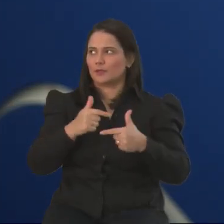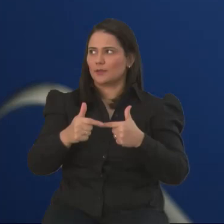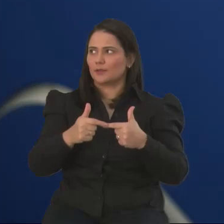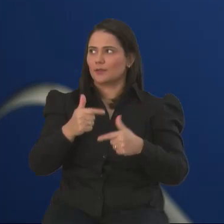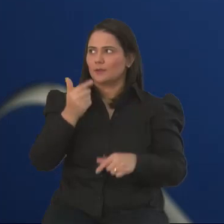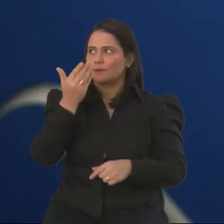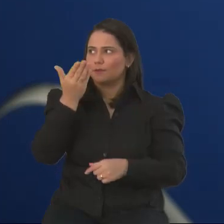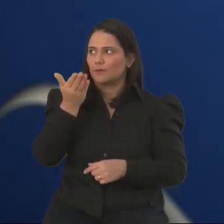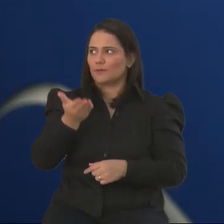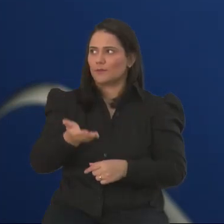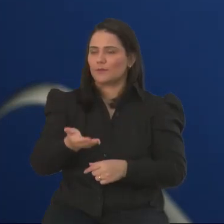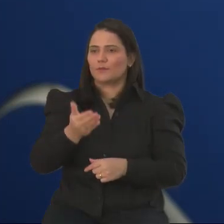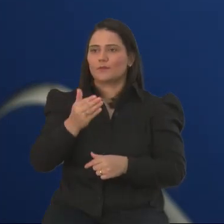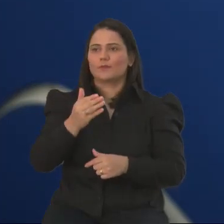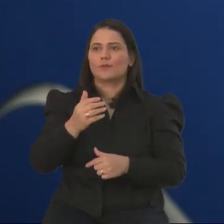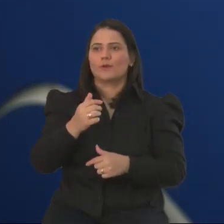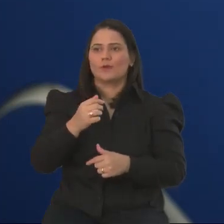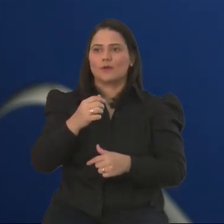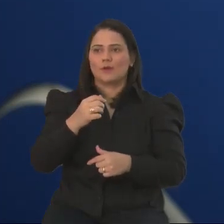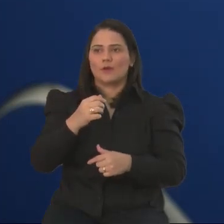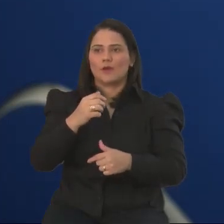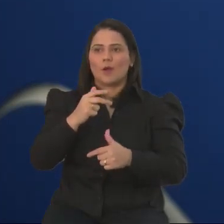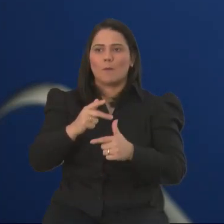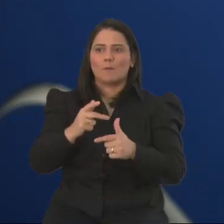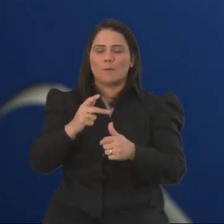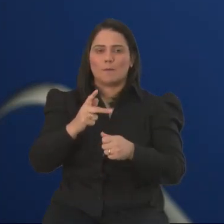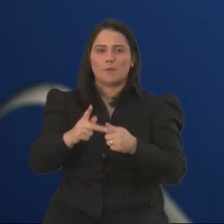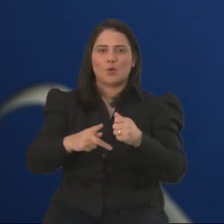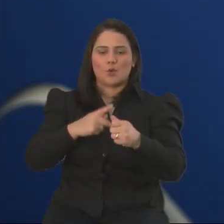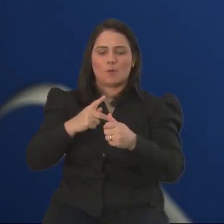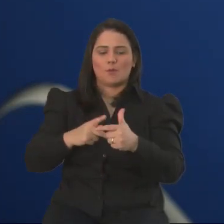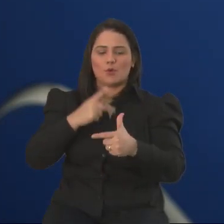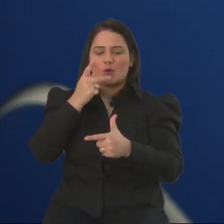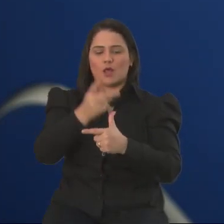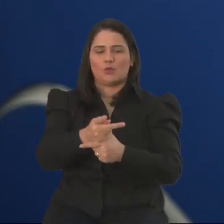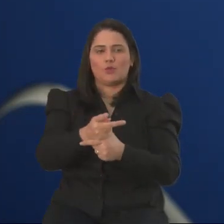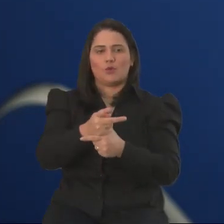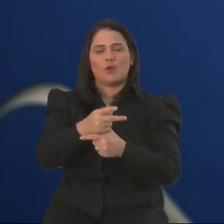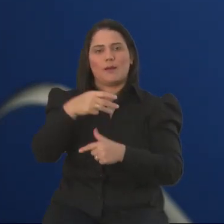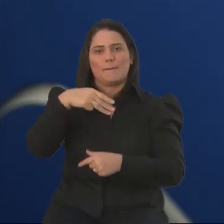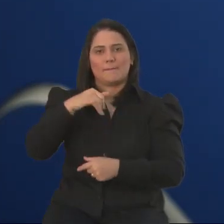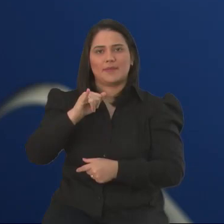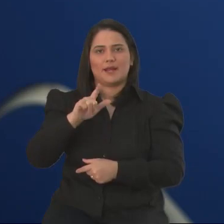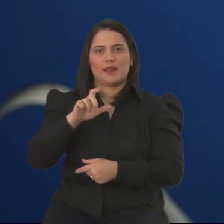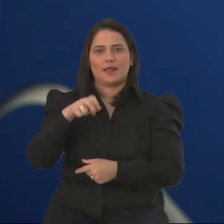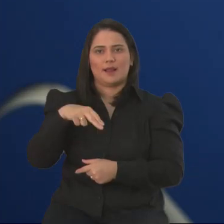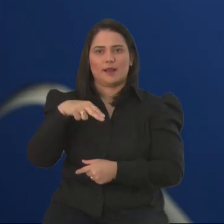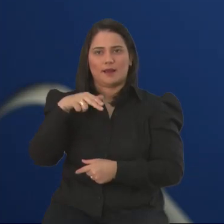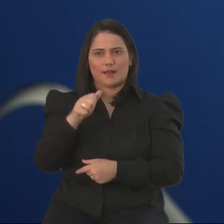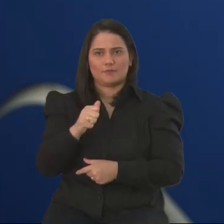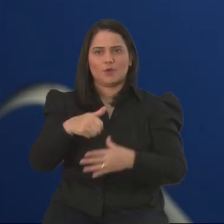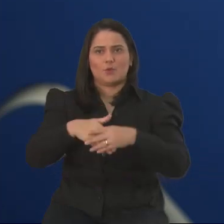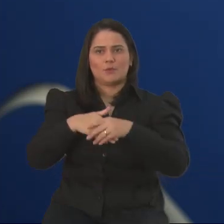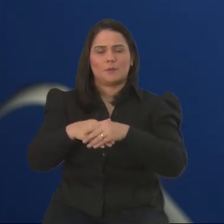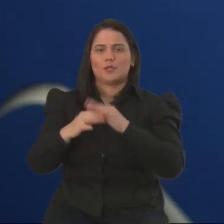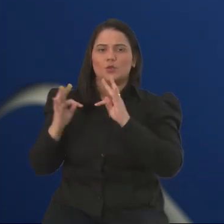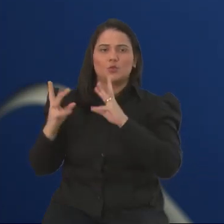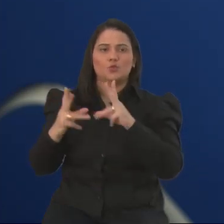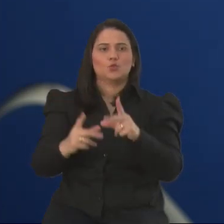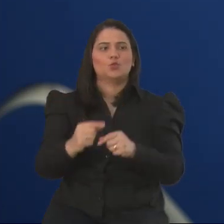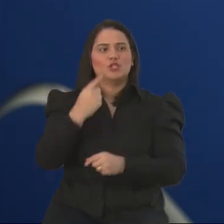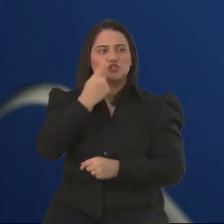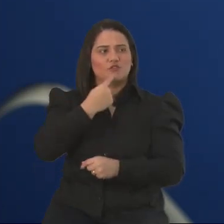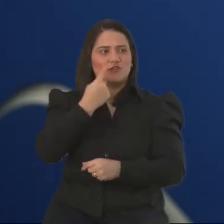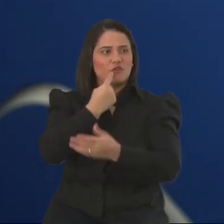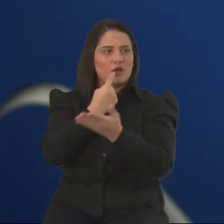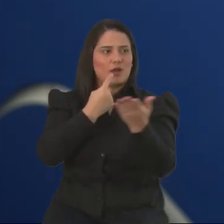da procuradora Milena Costa. Cumprimento todas as advogadas, advogados aqui presentes,